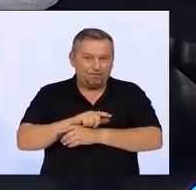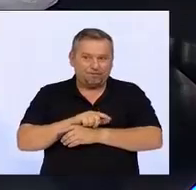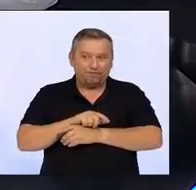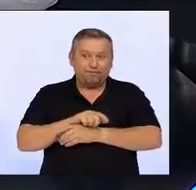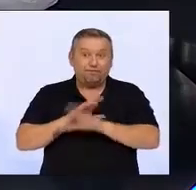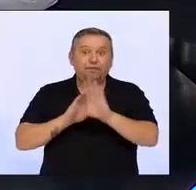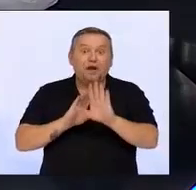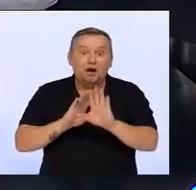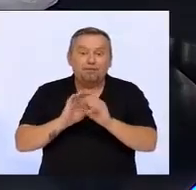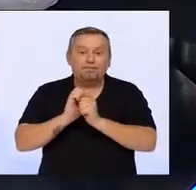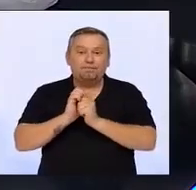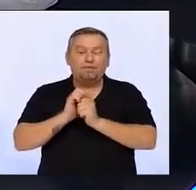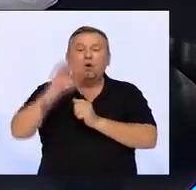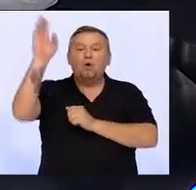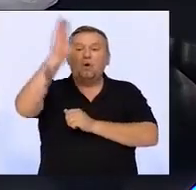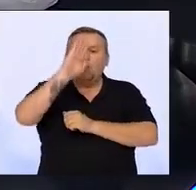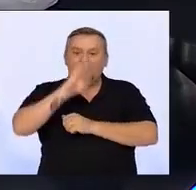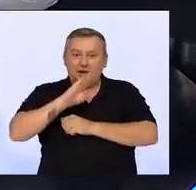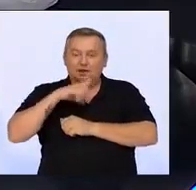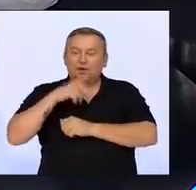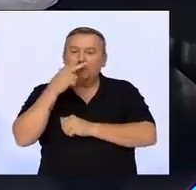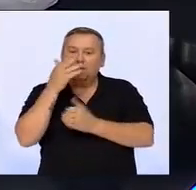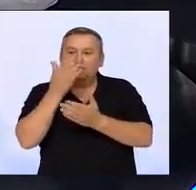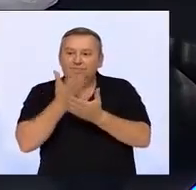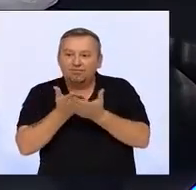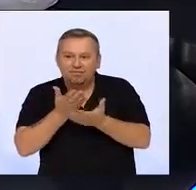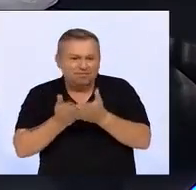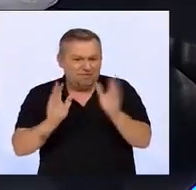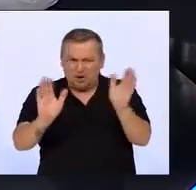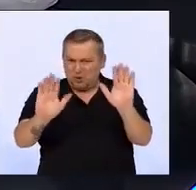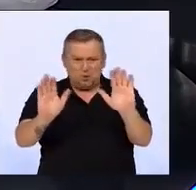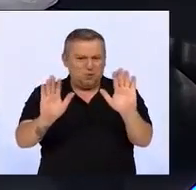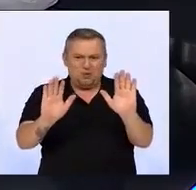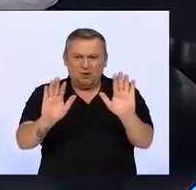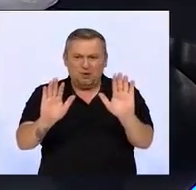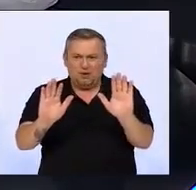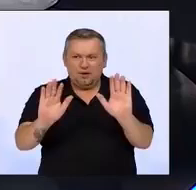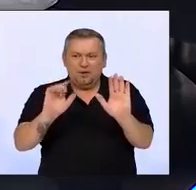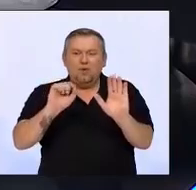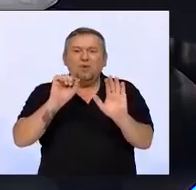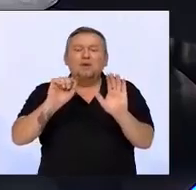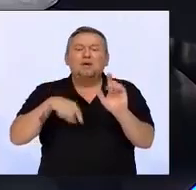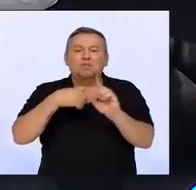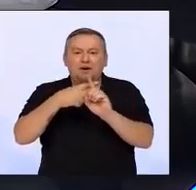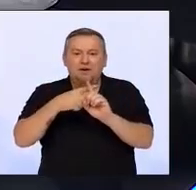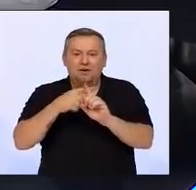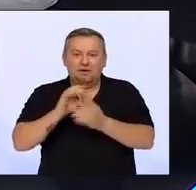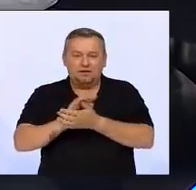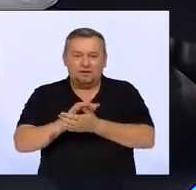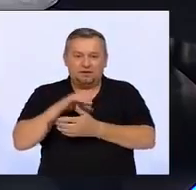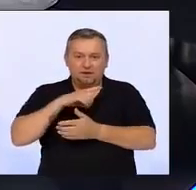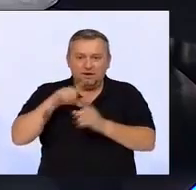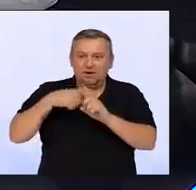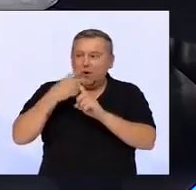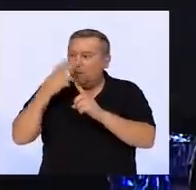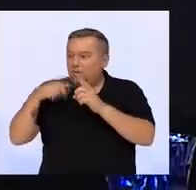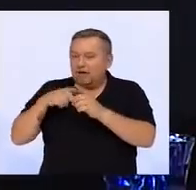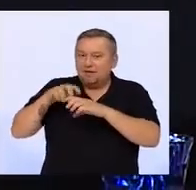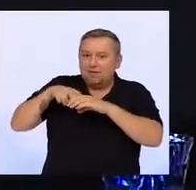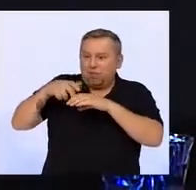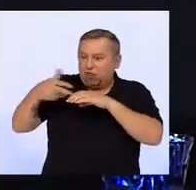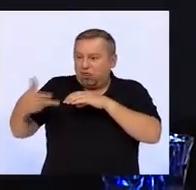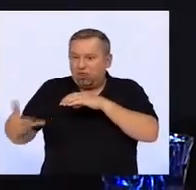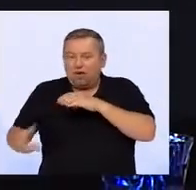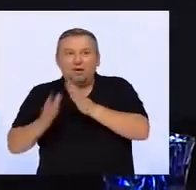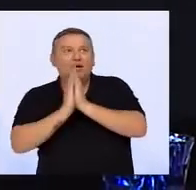então, o Brasil não está perdido. Não? Não. E tem mais. Só para ser mais... acho que a gente está na beira do precipício